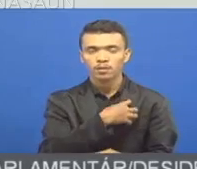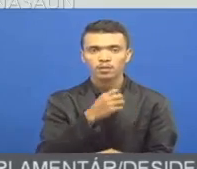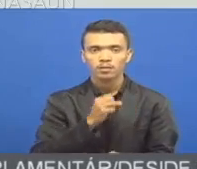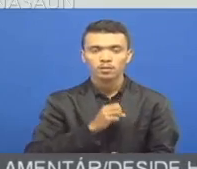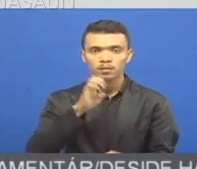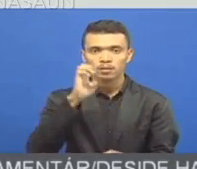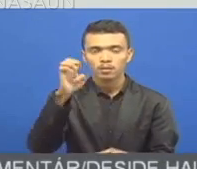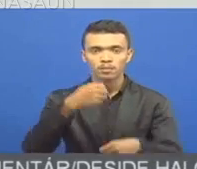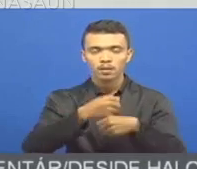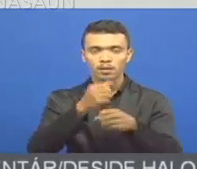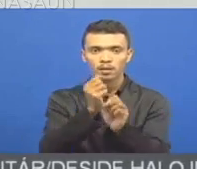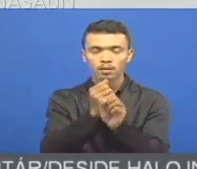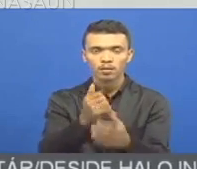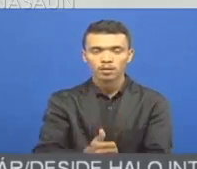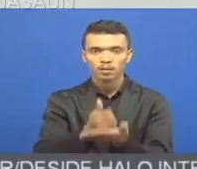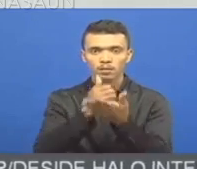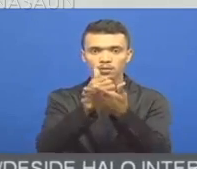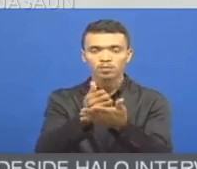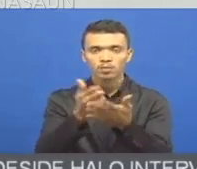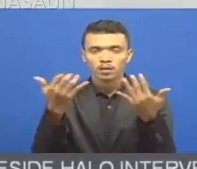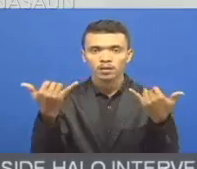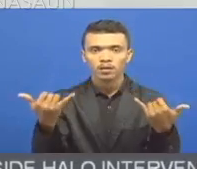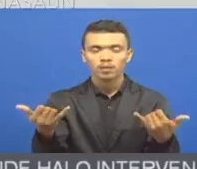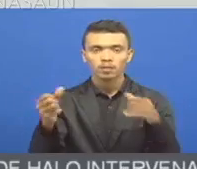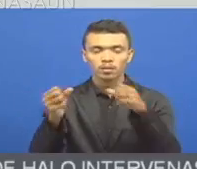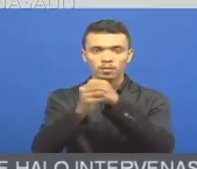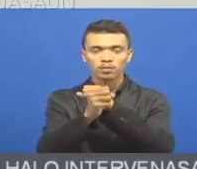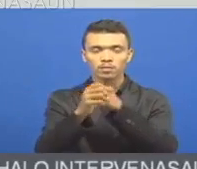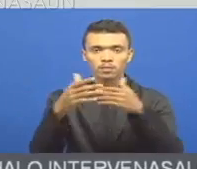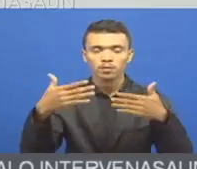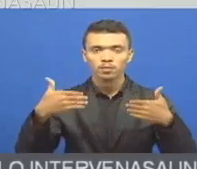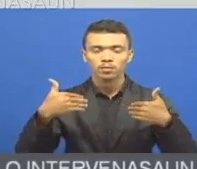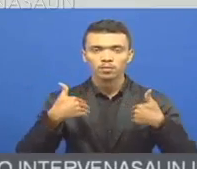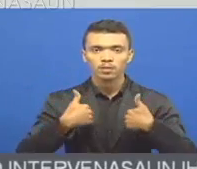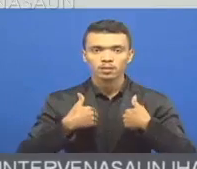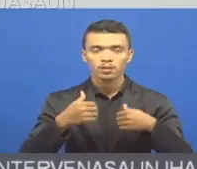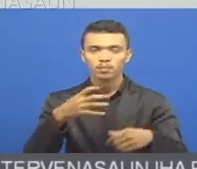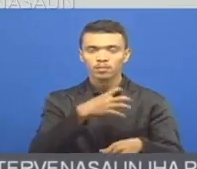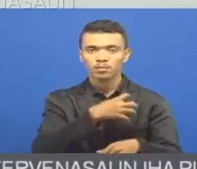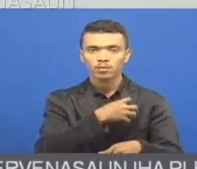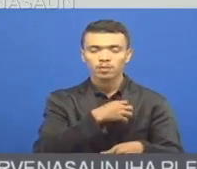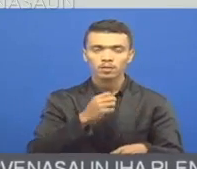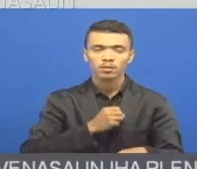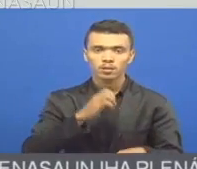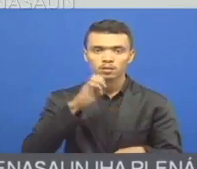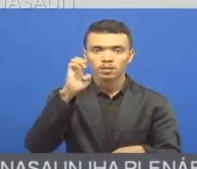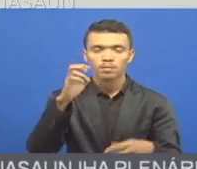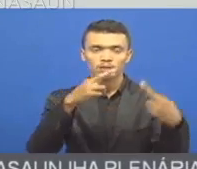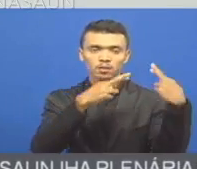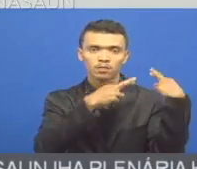sama, e halo atendimento lá. Não agora levamos suspeito e a esquadra está na minha